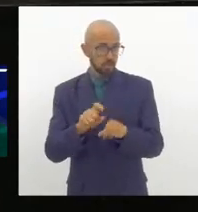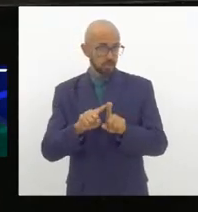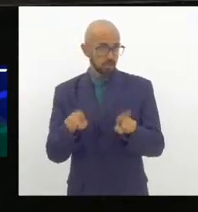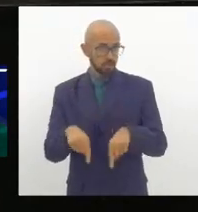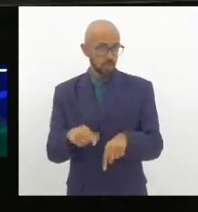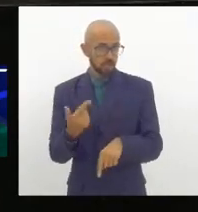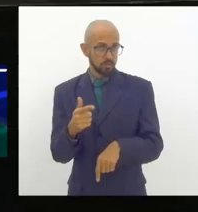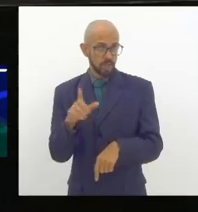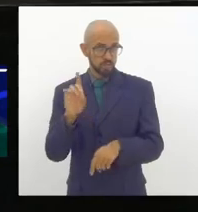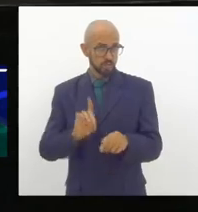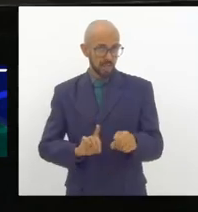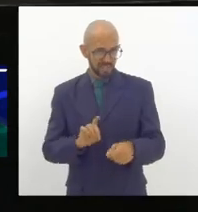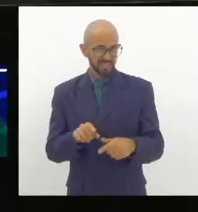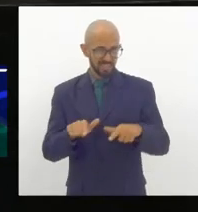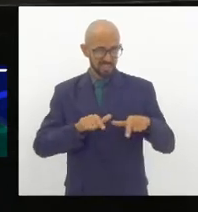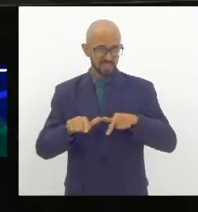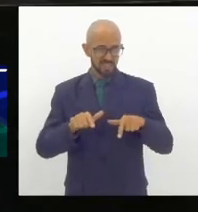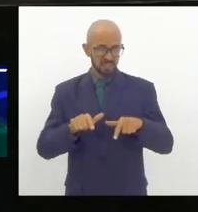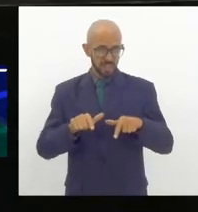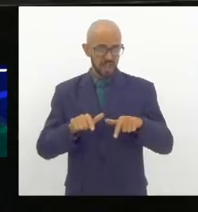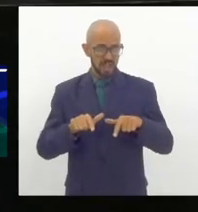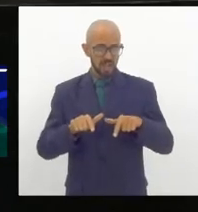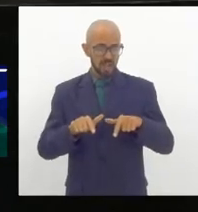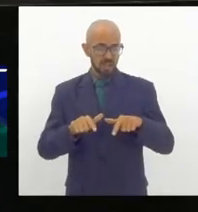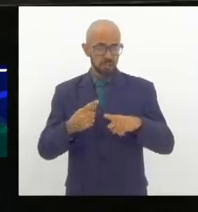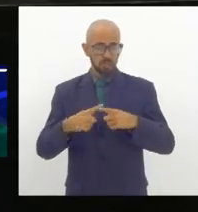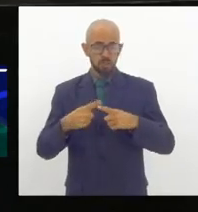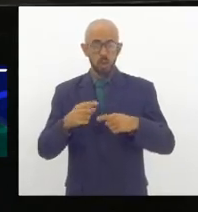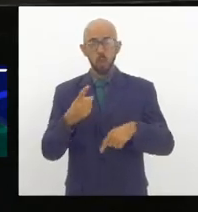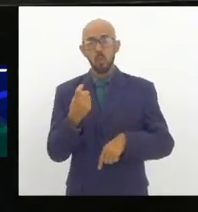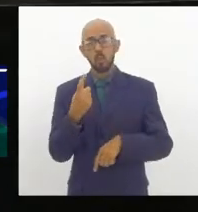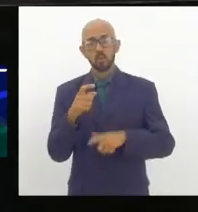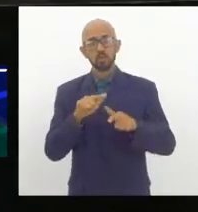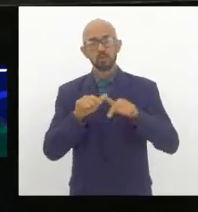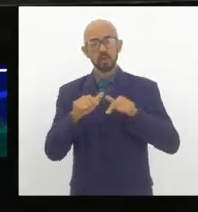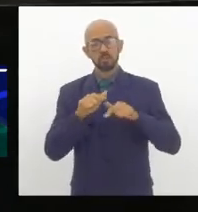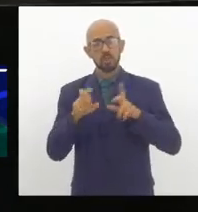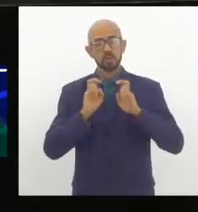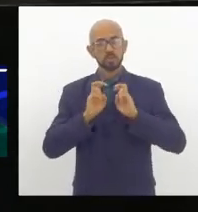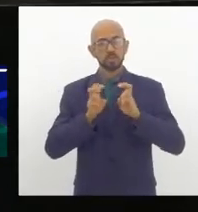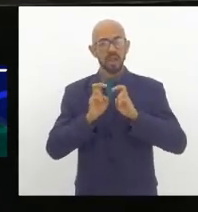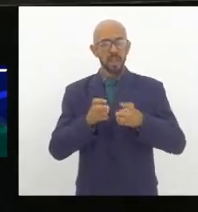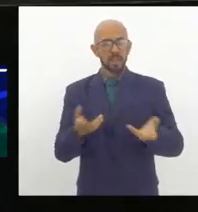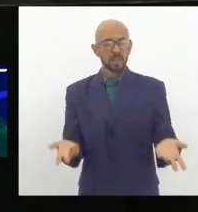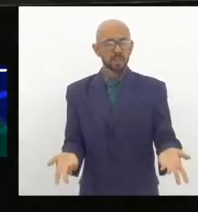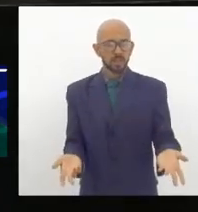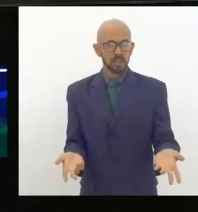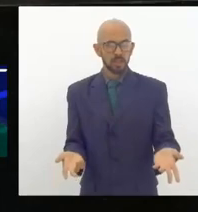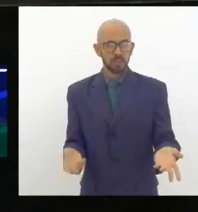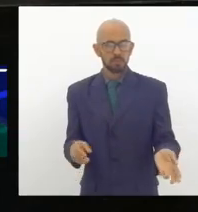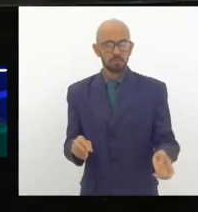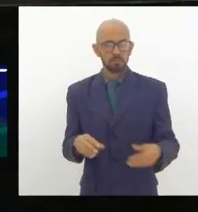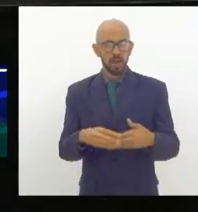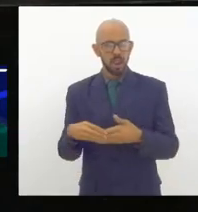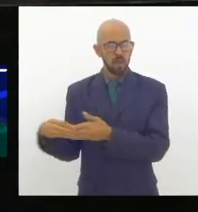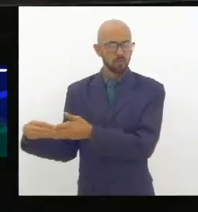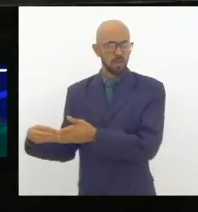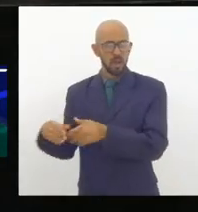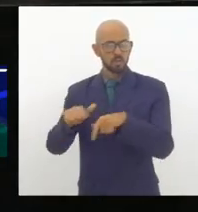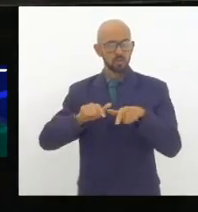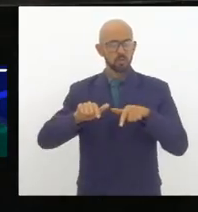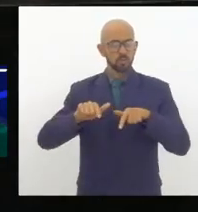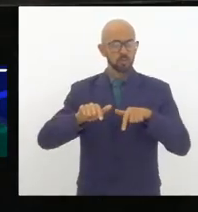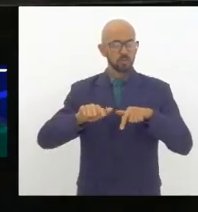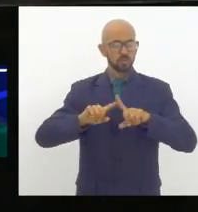sem o direito de transporte porque o link nos postos que têm é o transporte Ferroviário que o transporte você pode massa